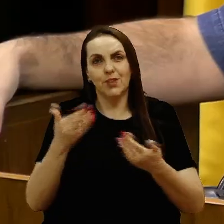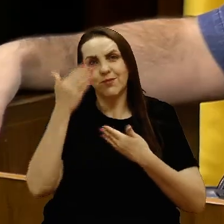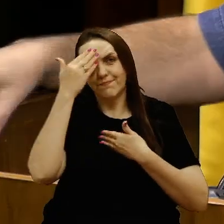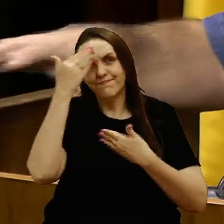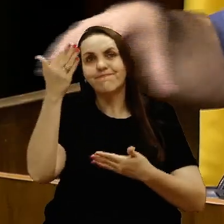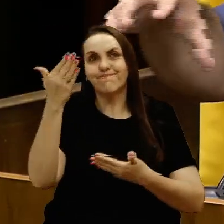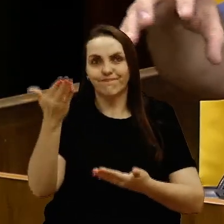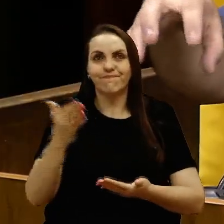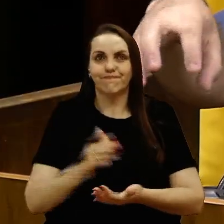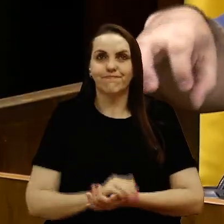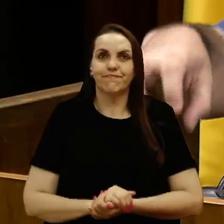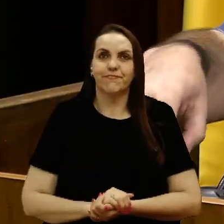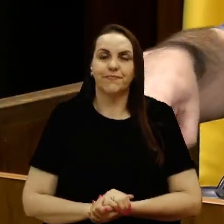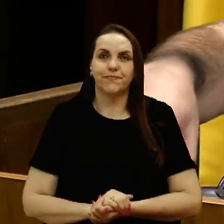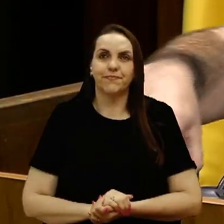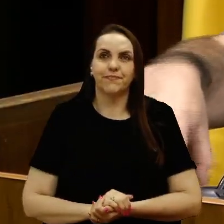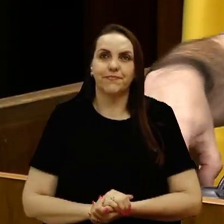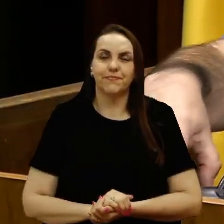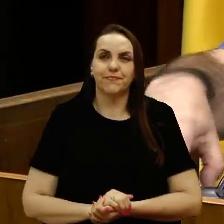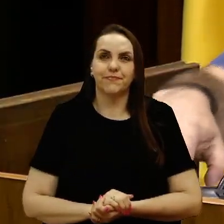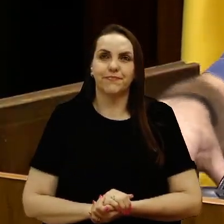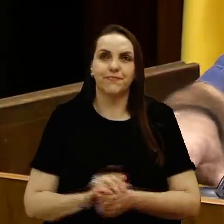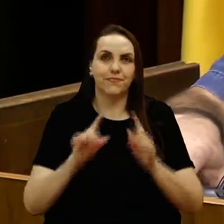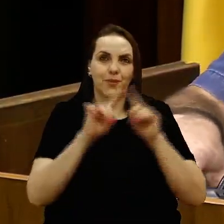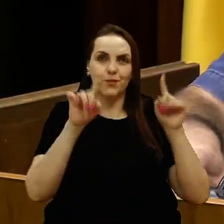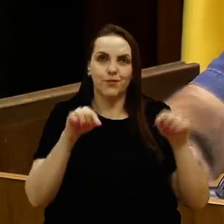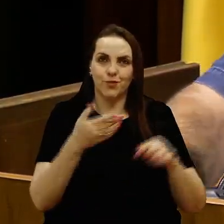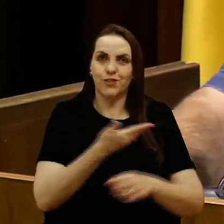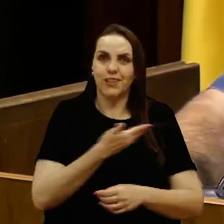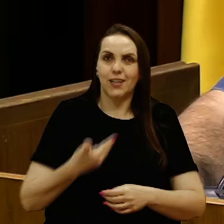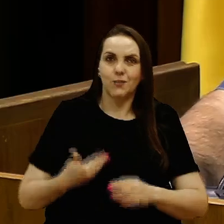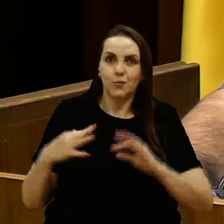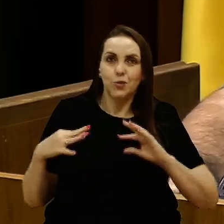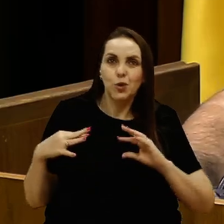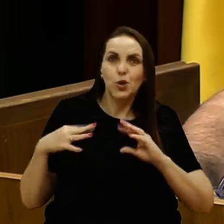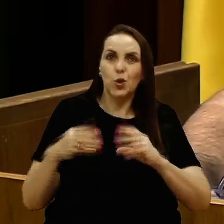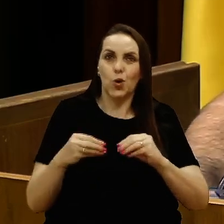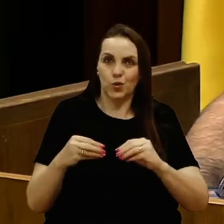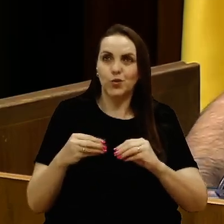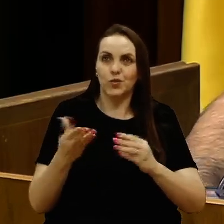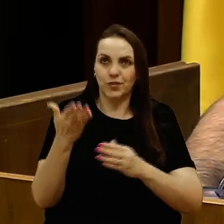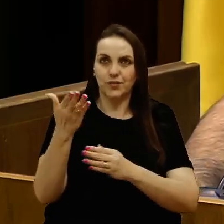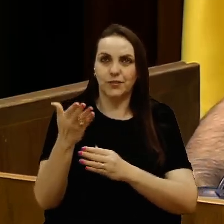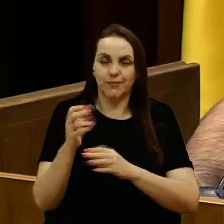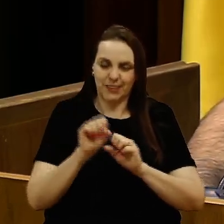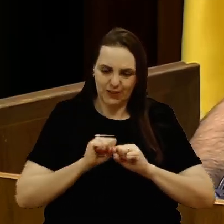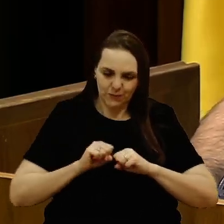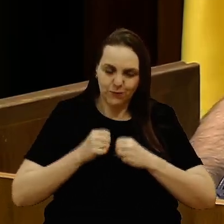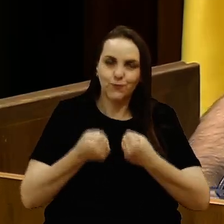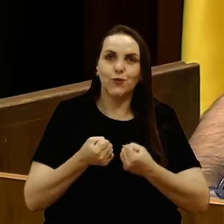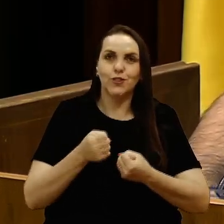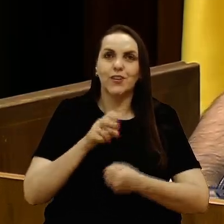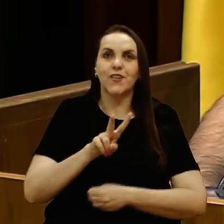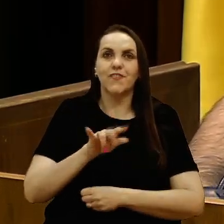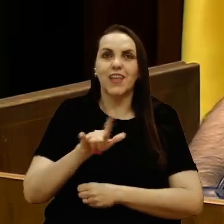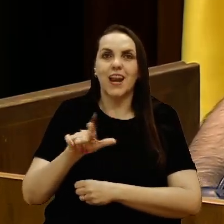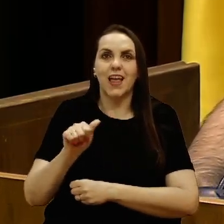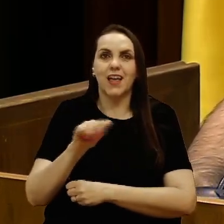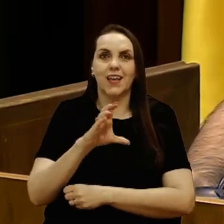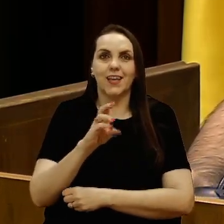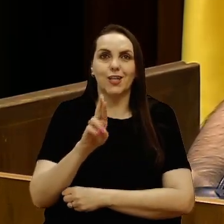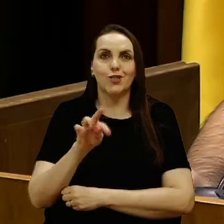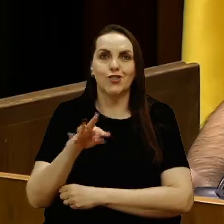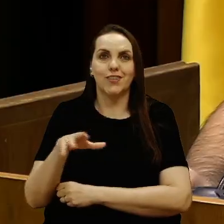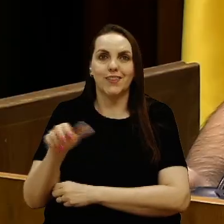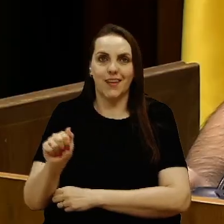né, aos servidores que se empenharam para o UBS de Vila Oliva, de Vila Cristina, né, que a gente pudesse estar aprovando